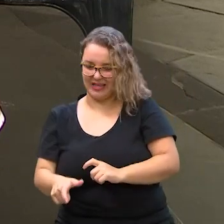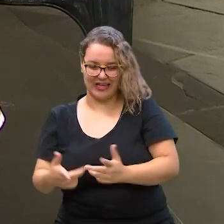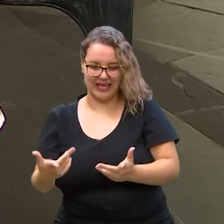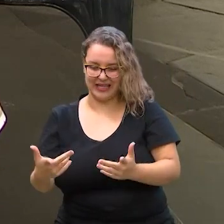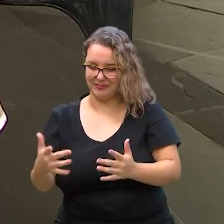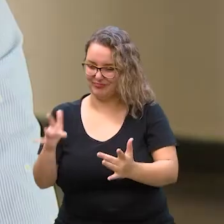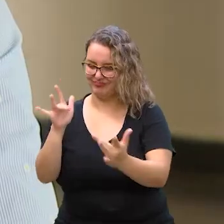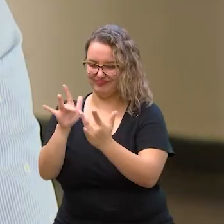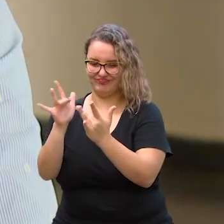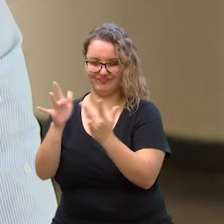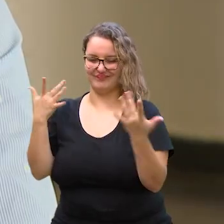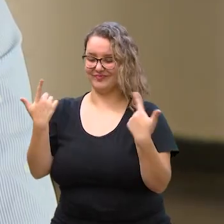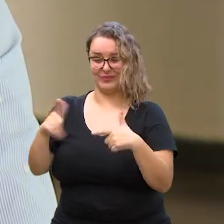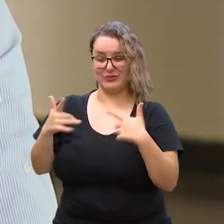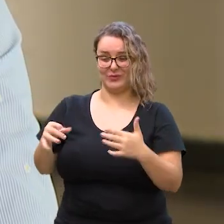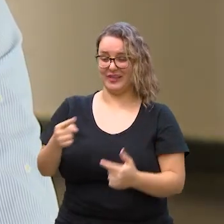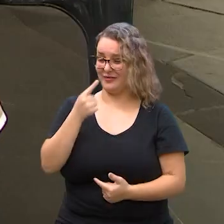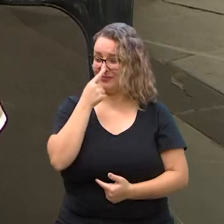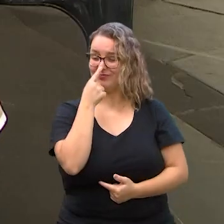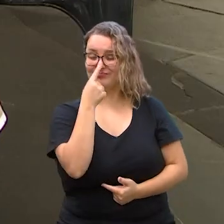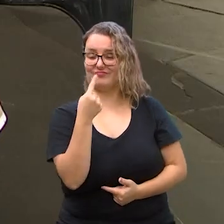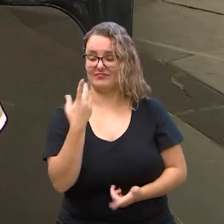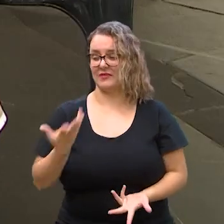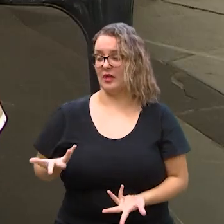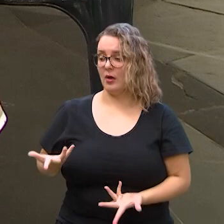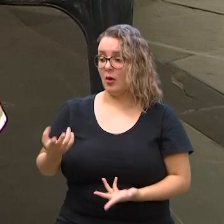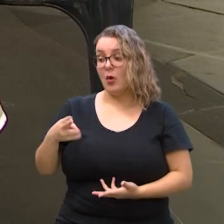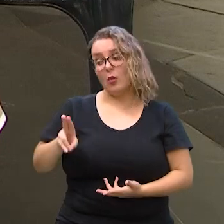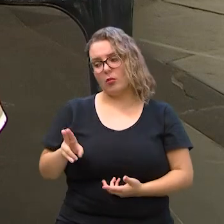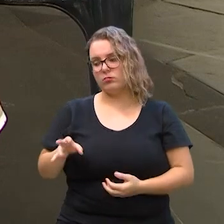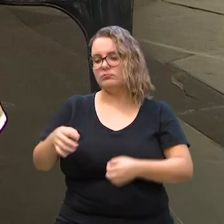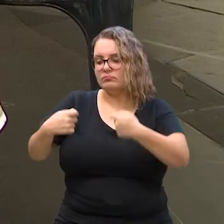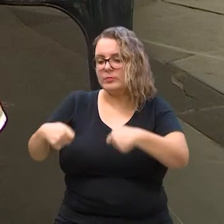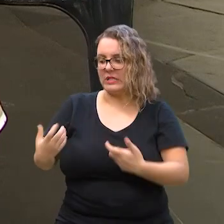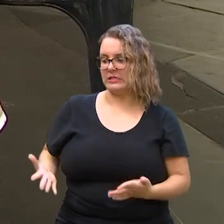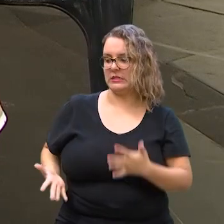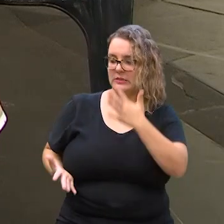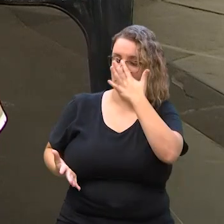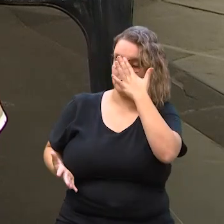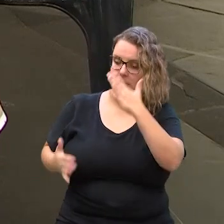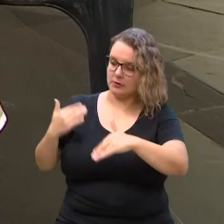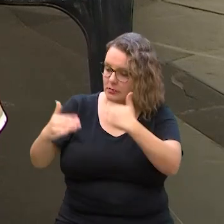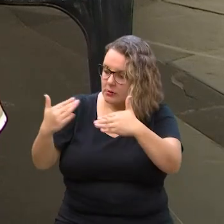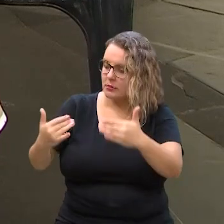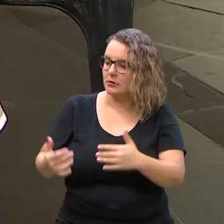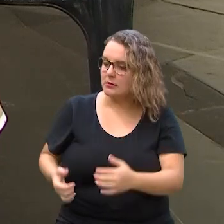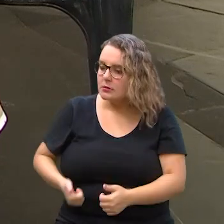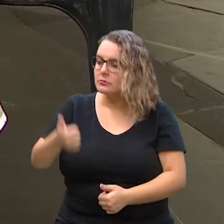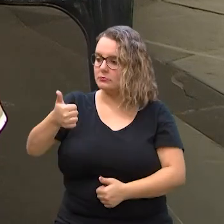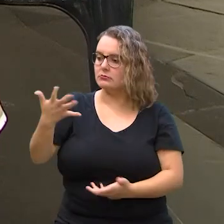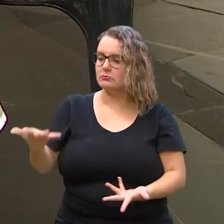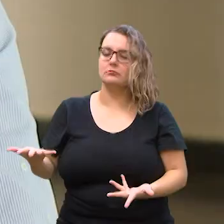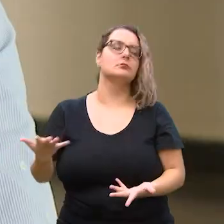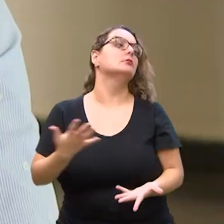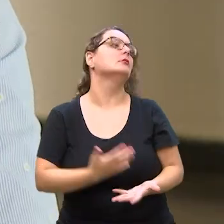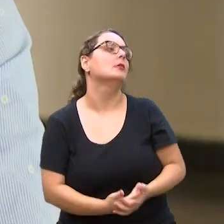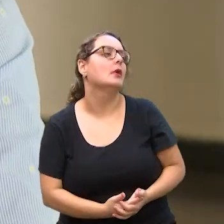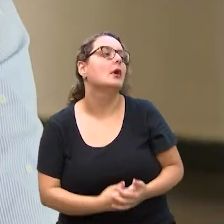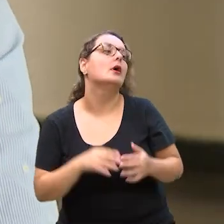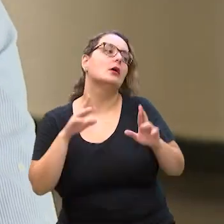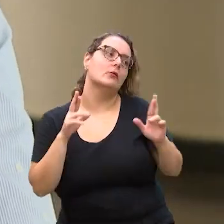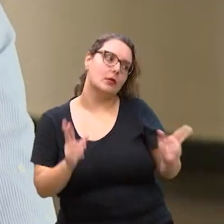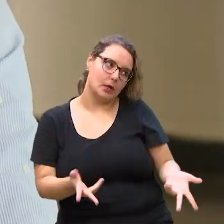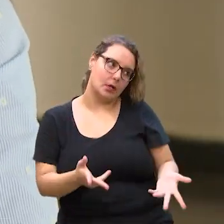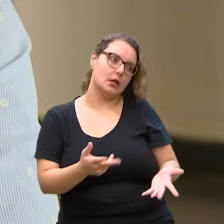certo, eu não gostei dele, ele não gostou de mim, existe isso ou é um trabalho meio certo? Você desenvolve alguma coisa, a chance de dar certo é grande? Muito